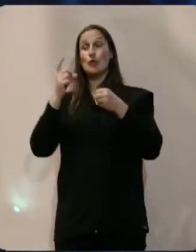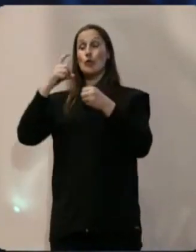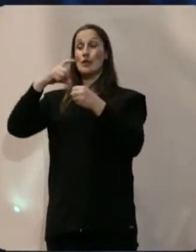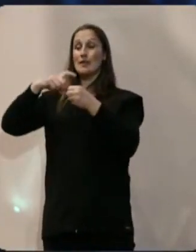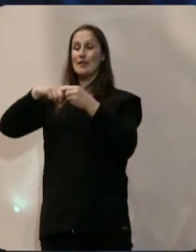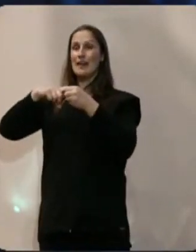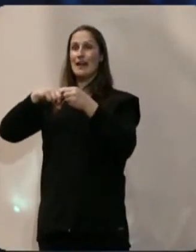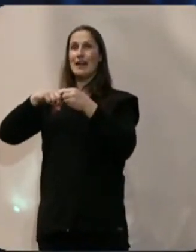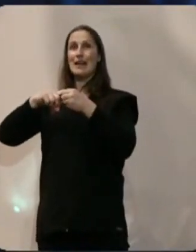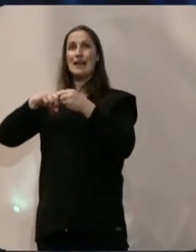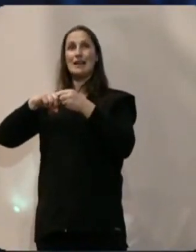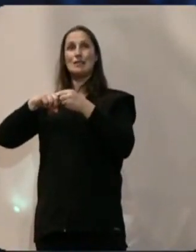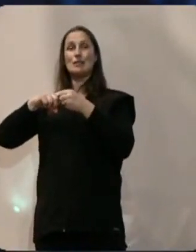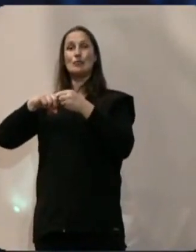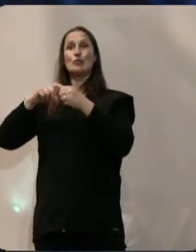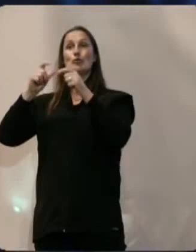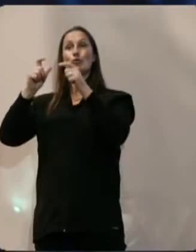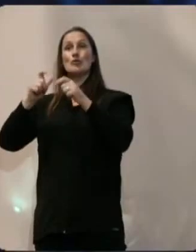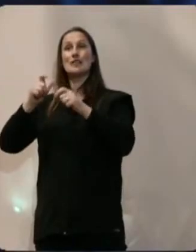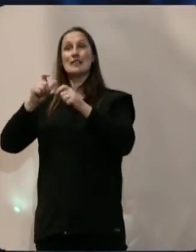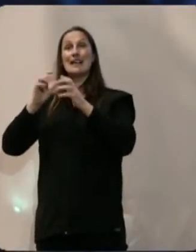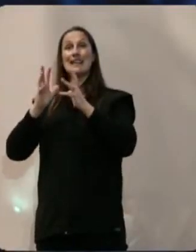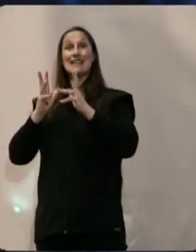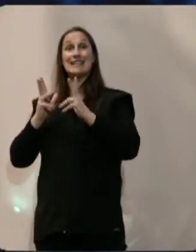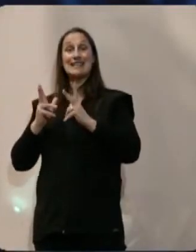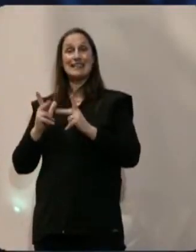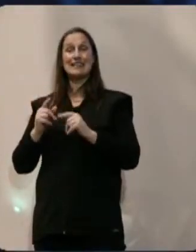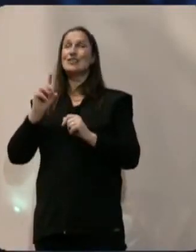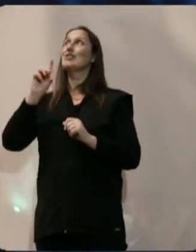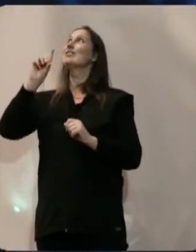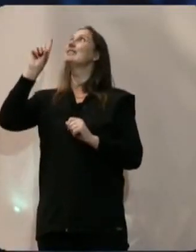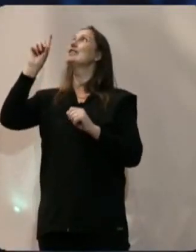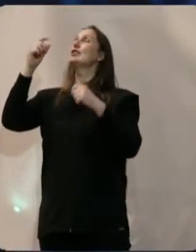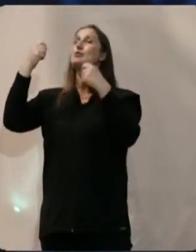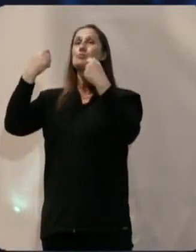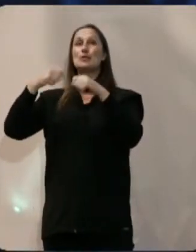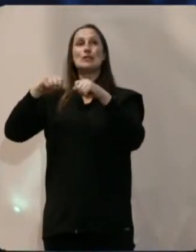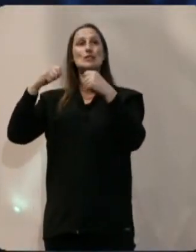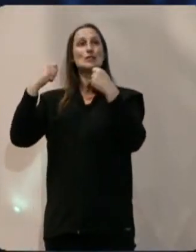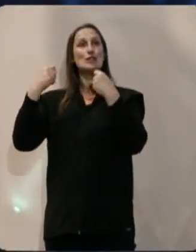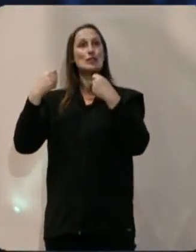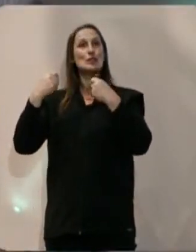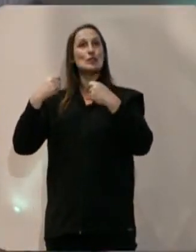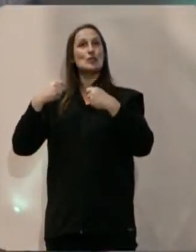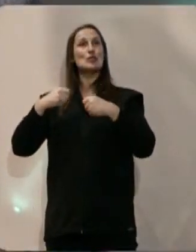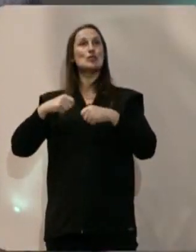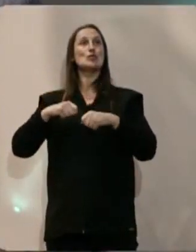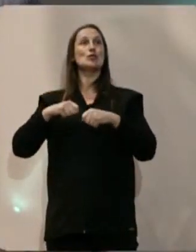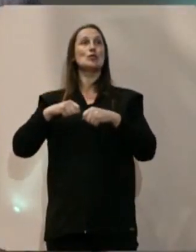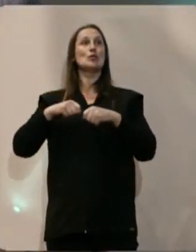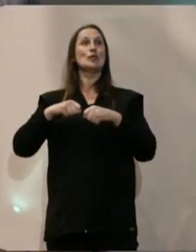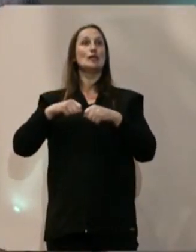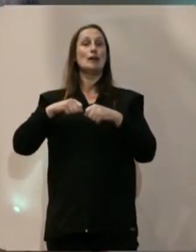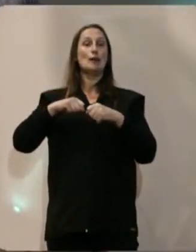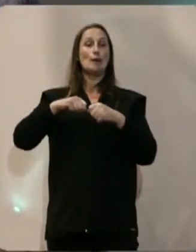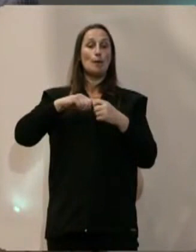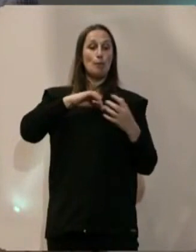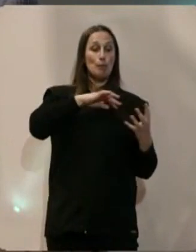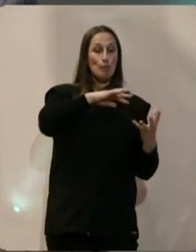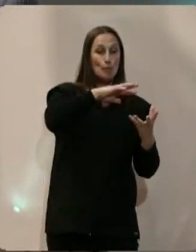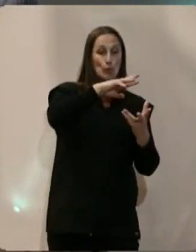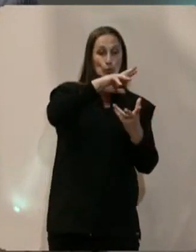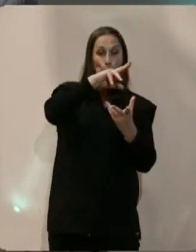Jerusalém, para a Terra Santa, Deus teve que fazer uma convulsão no mundo.